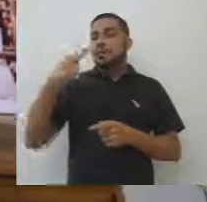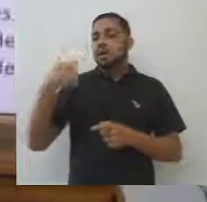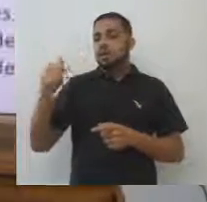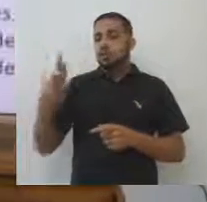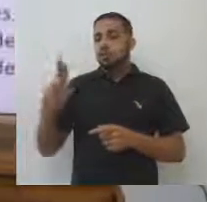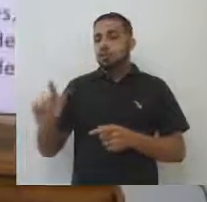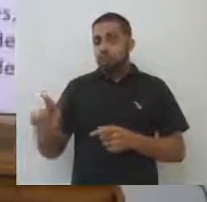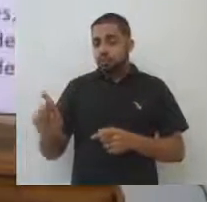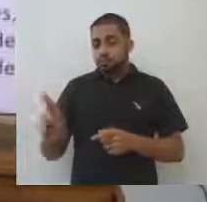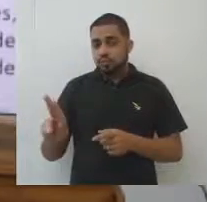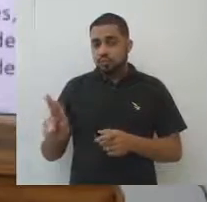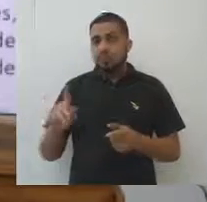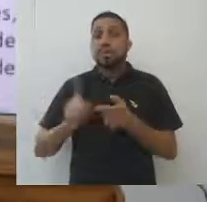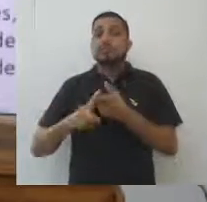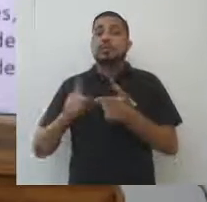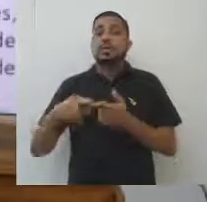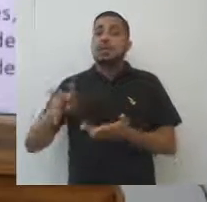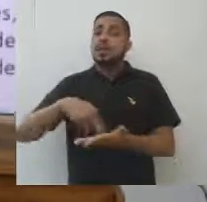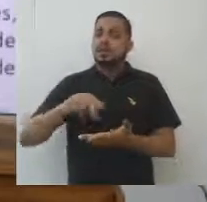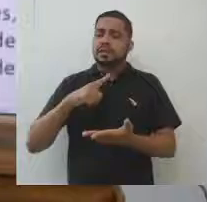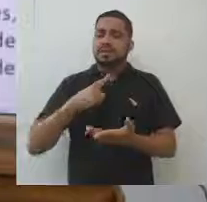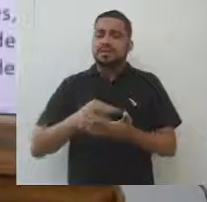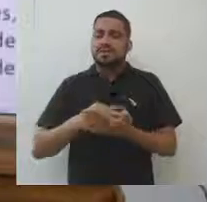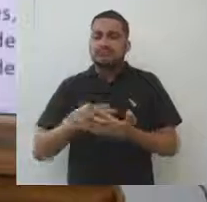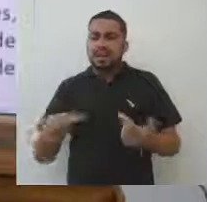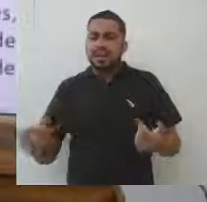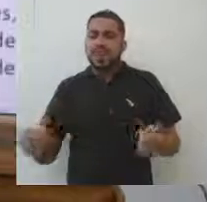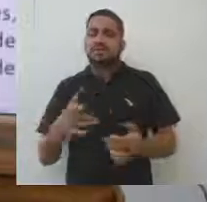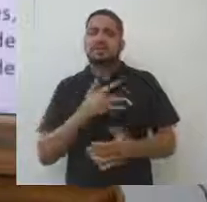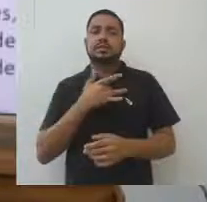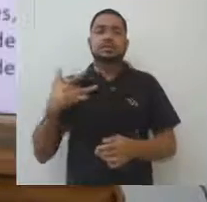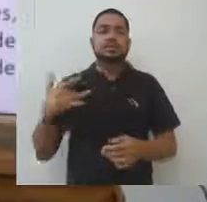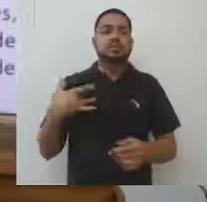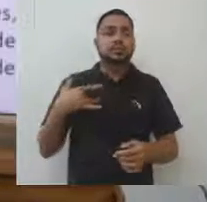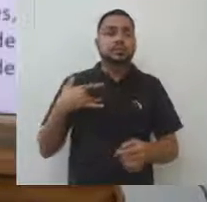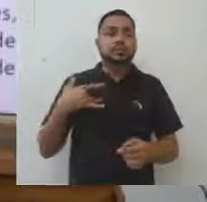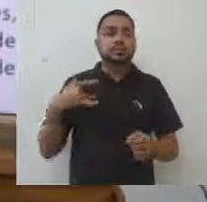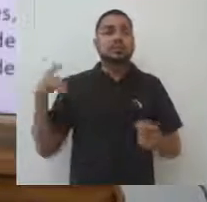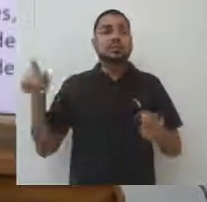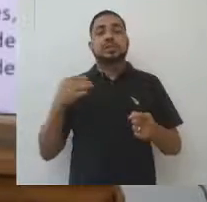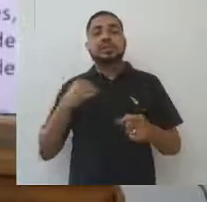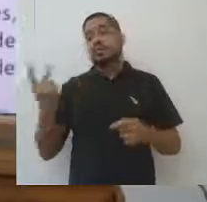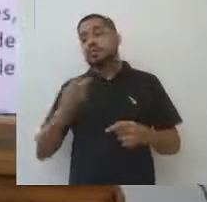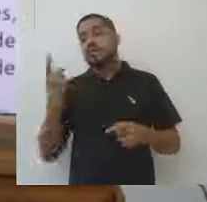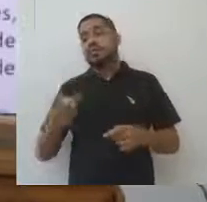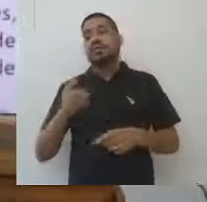viu agora que a dança ela pode ter vários benefícios na saúde, e a partir daí eu falei de